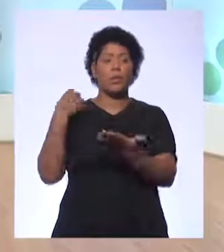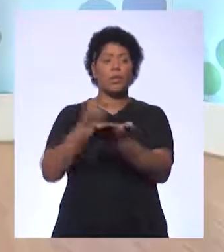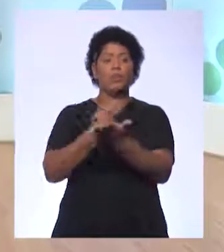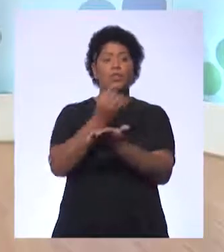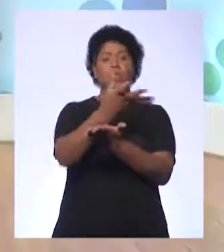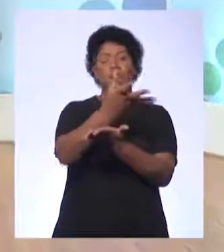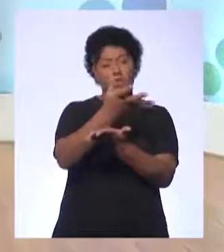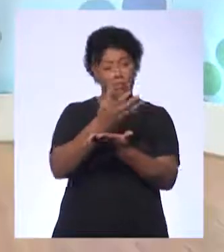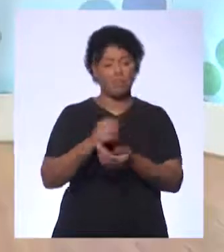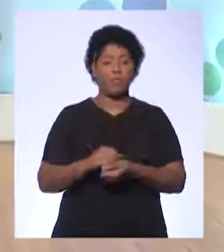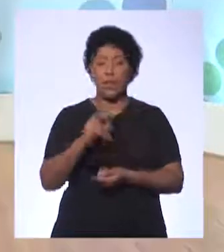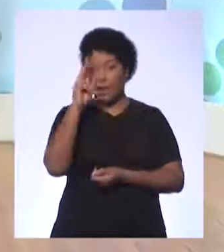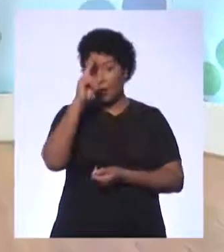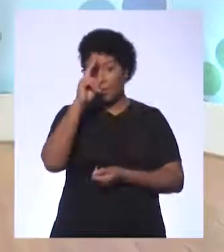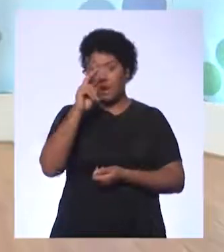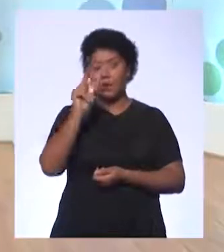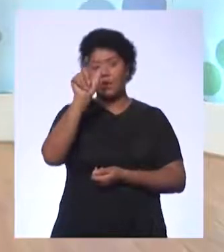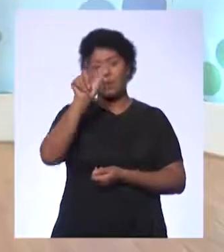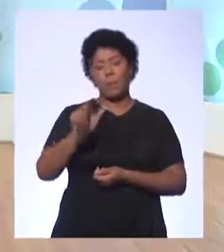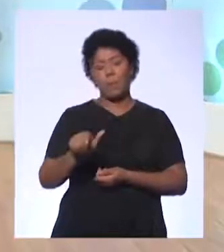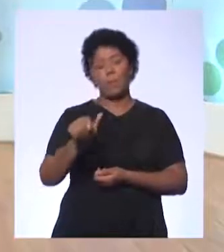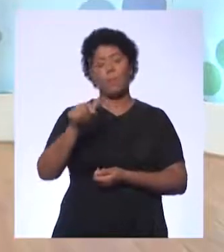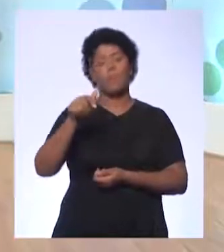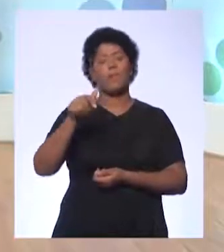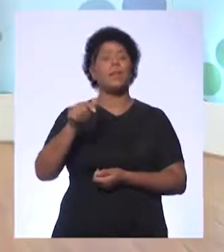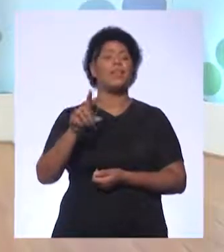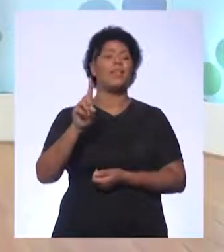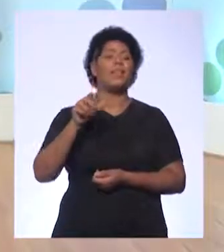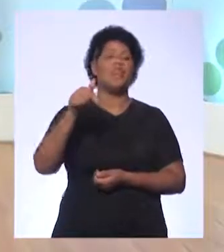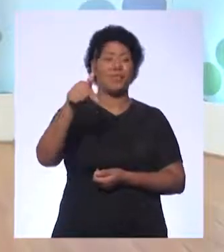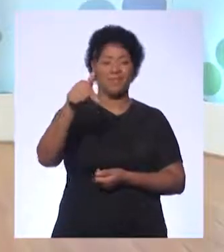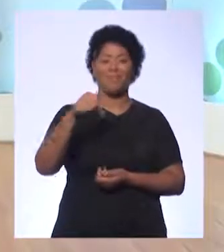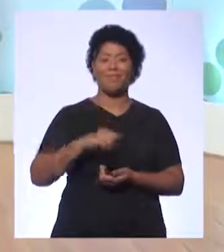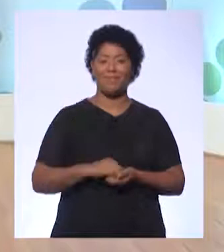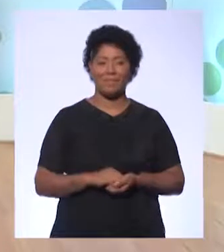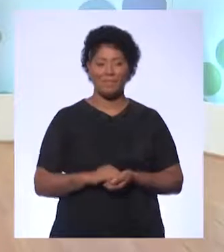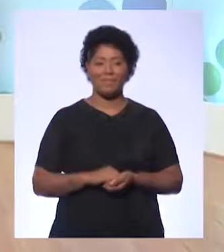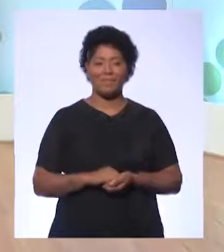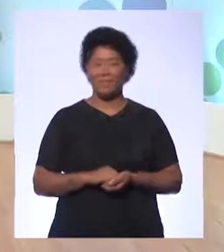videocast. Lembrando do nosso Miguel de Cervantes e Dom Quixote.